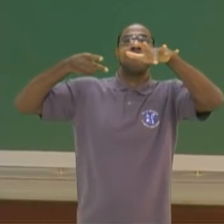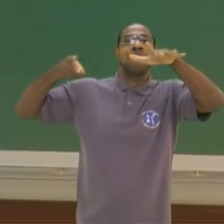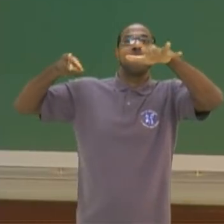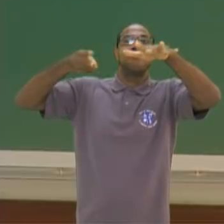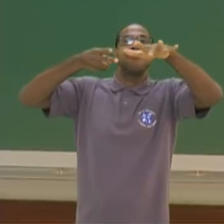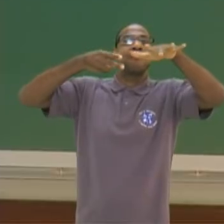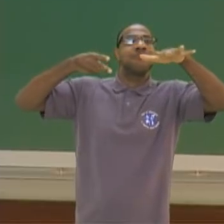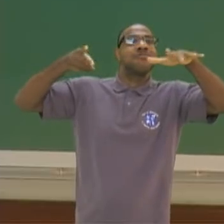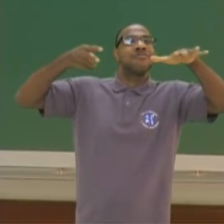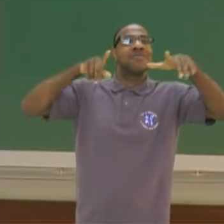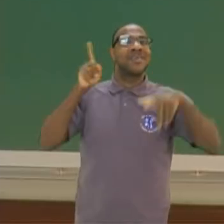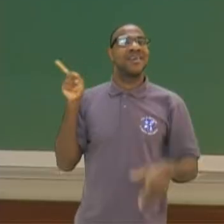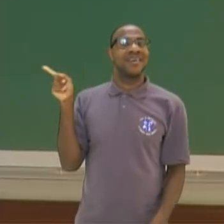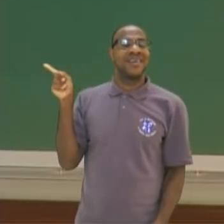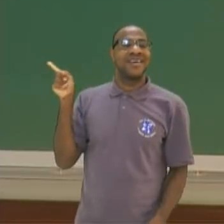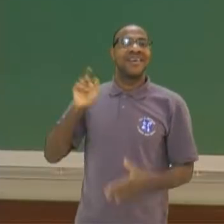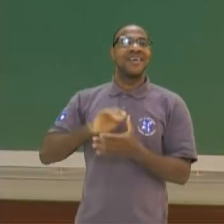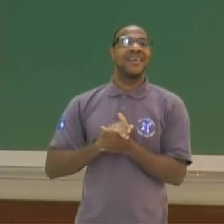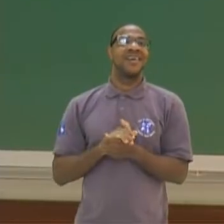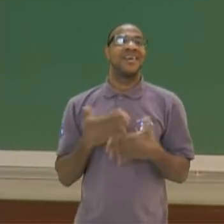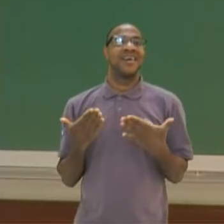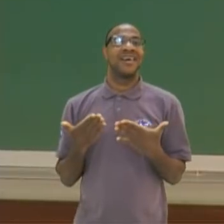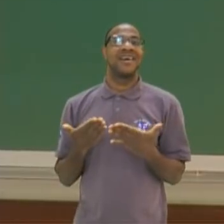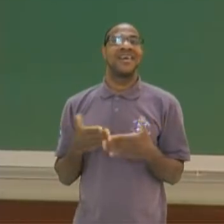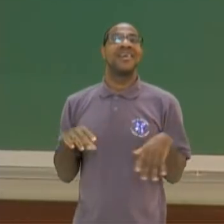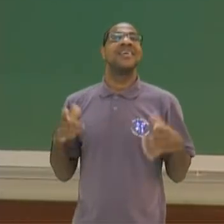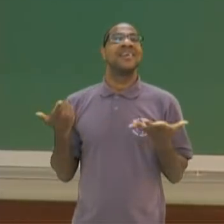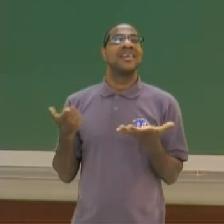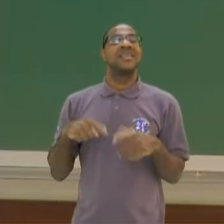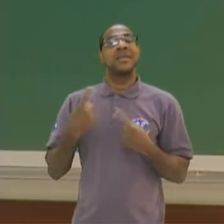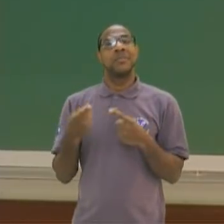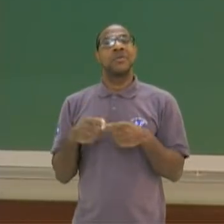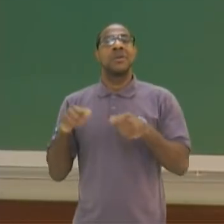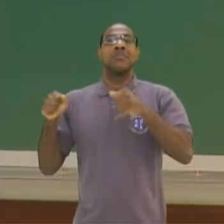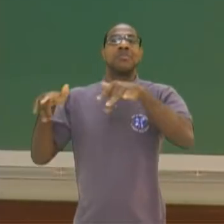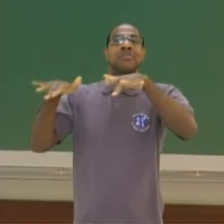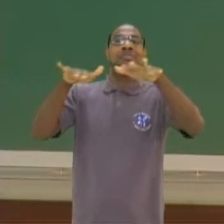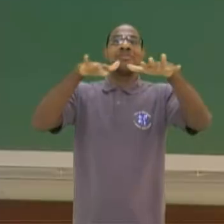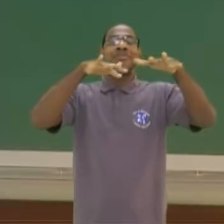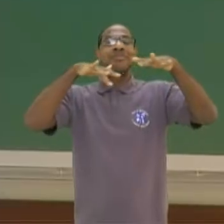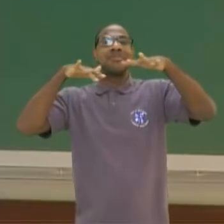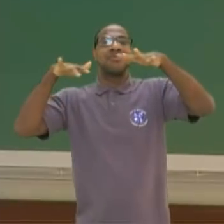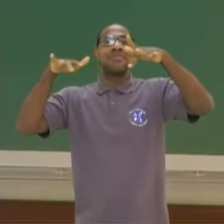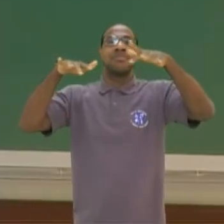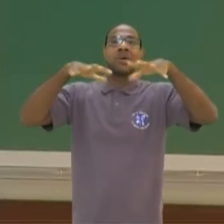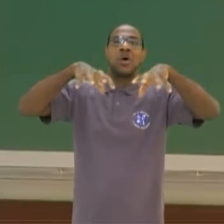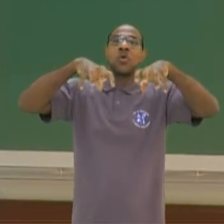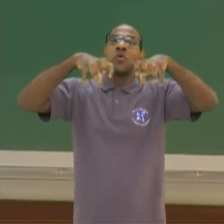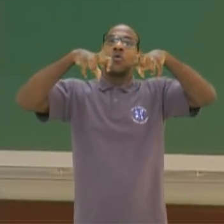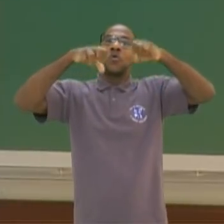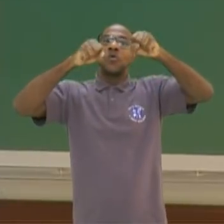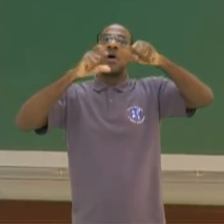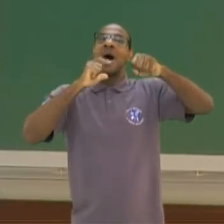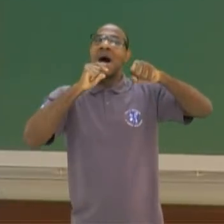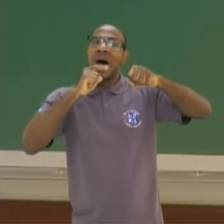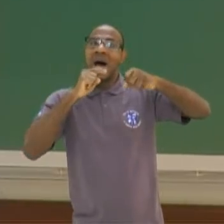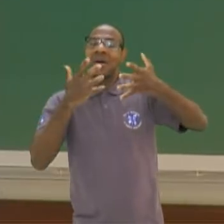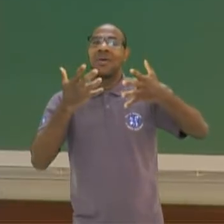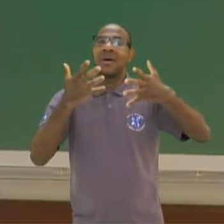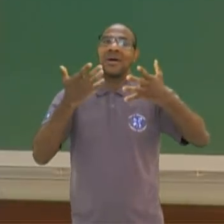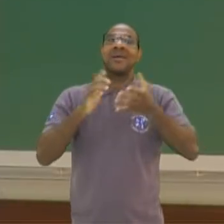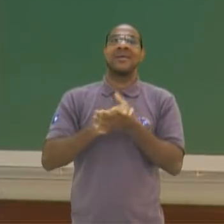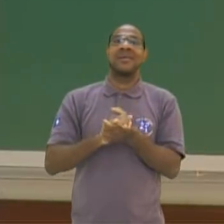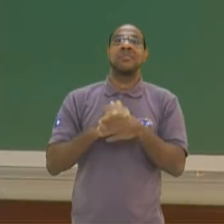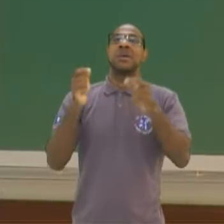azul, tempo bonito. Daqui a pouco elas podem se acumular água, vai escurecendo,